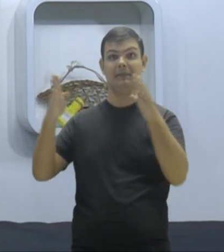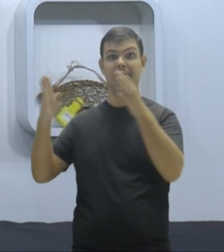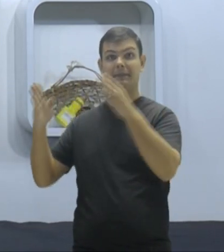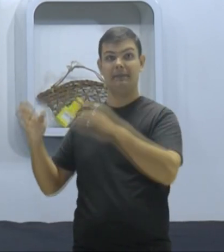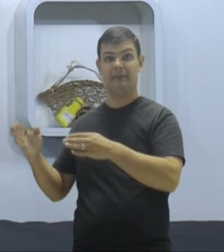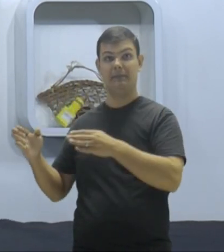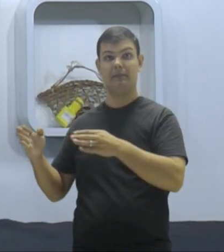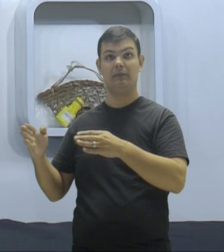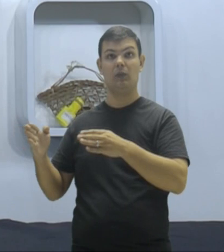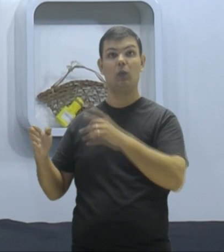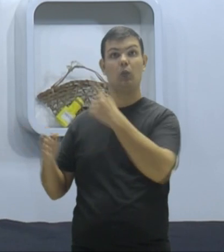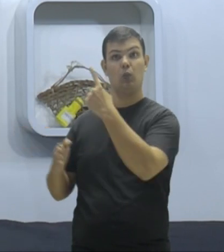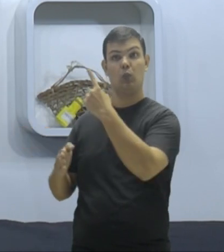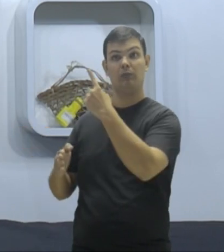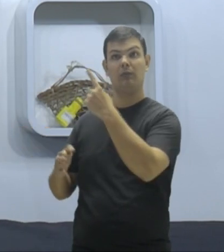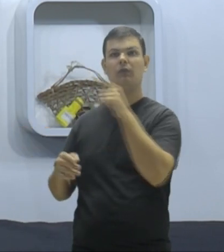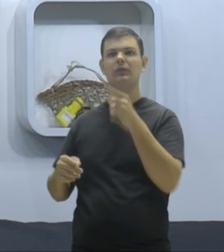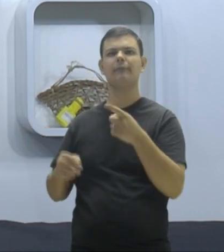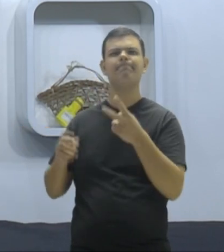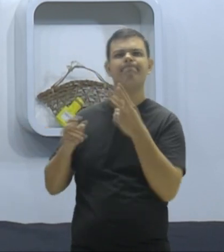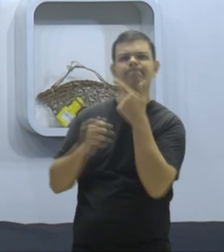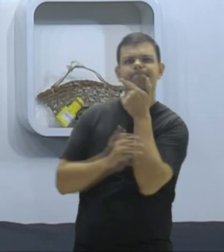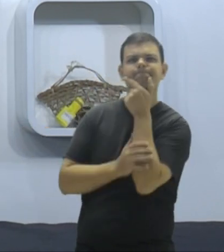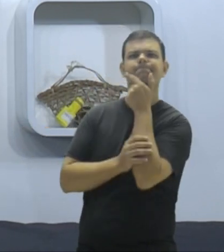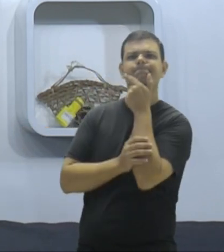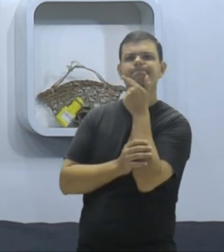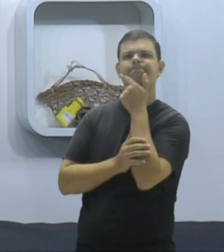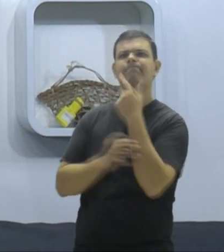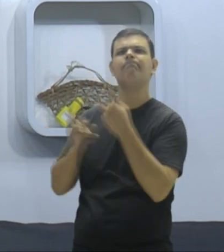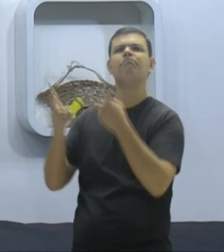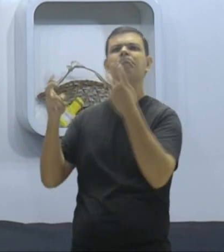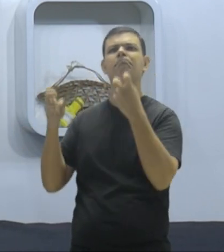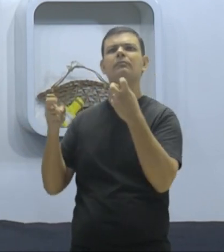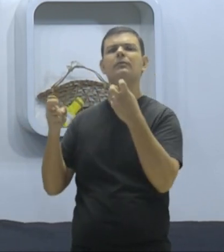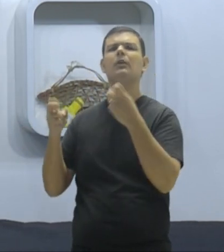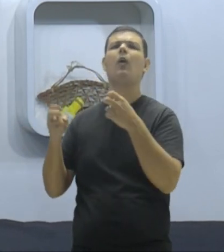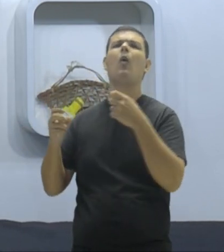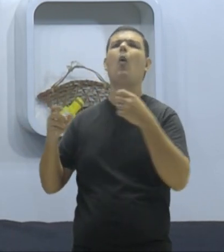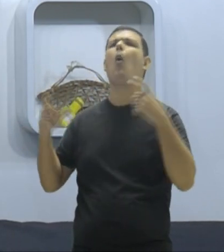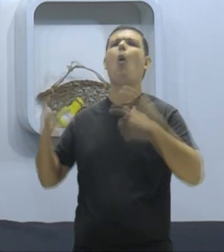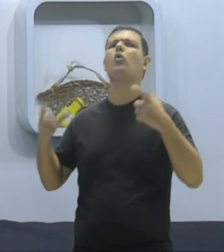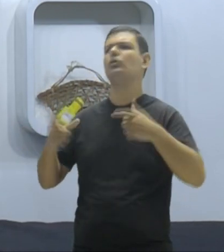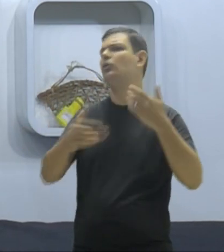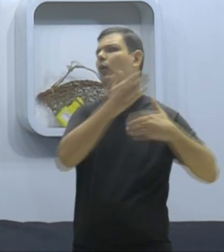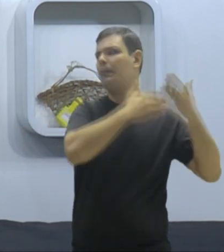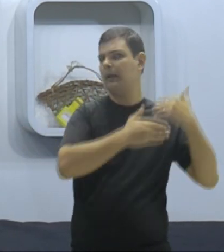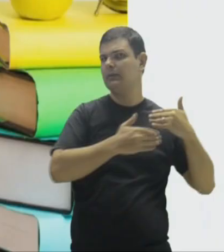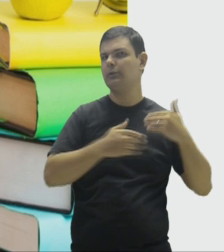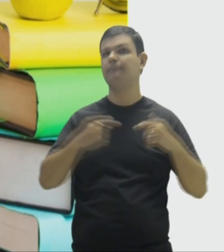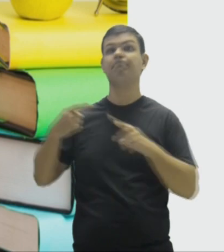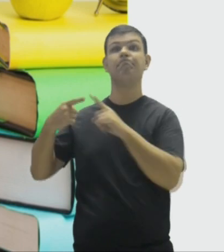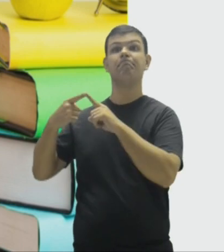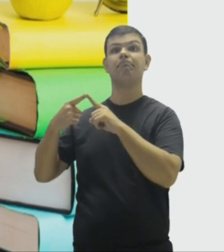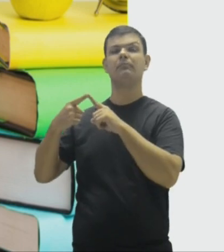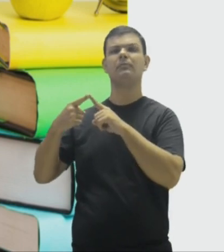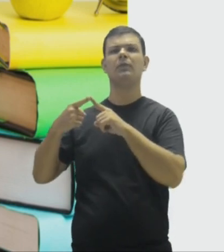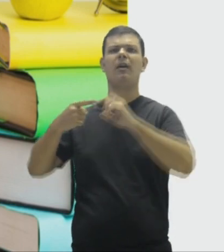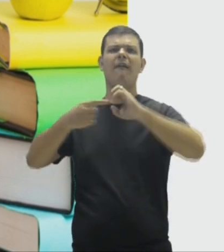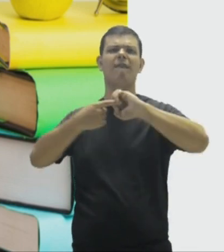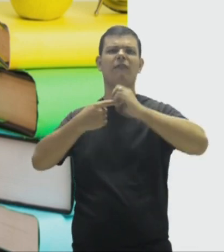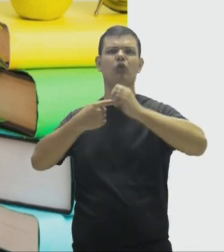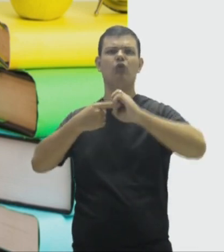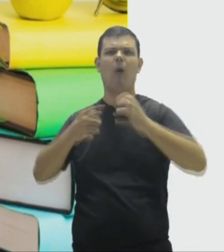um item e você vai tentar descobrir aí do outro lado qual é a origem disso. Vamos lá. Feijoada. Qual é a origem